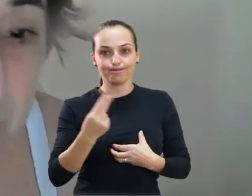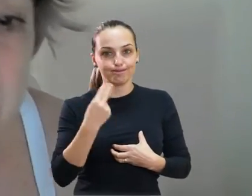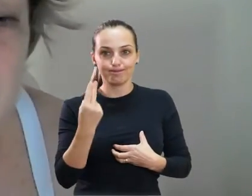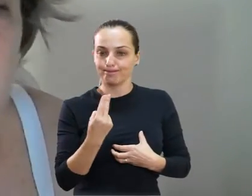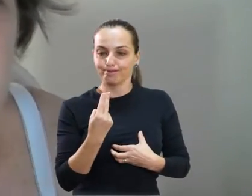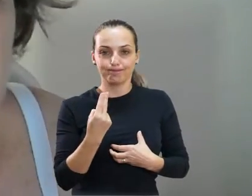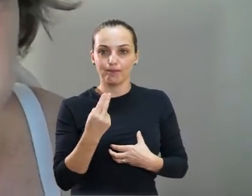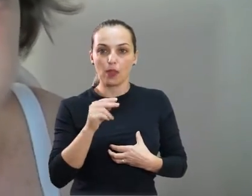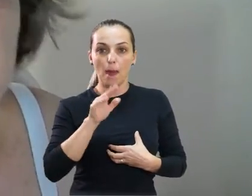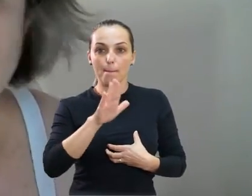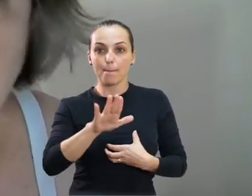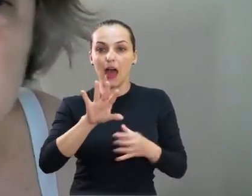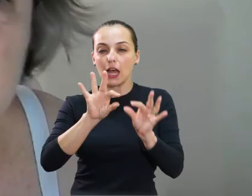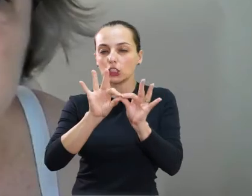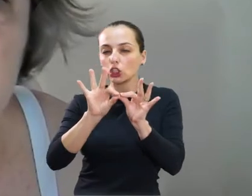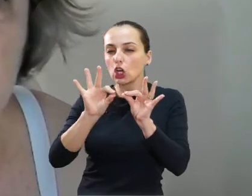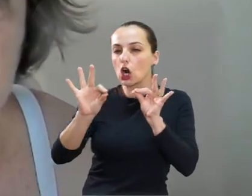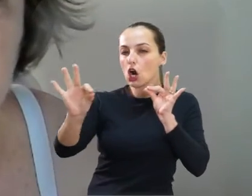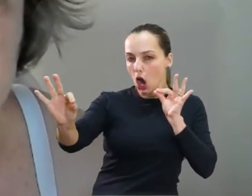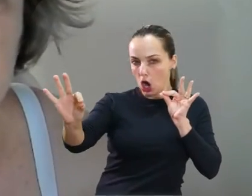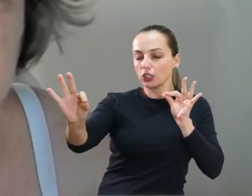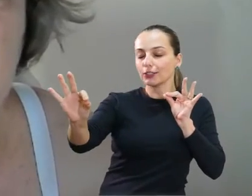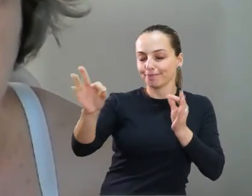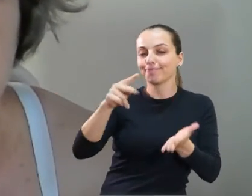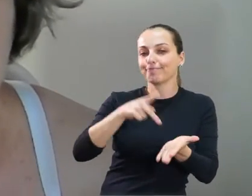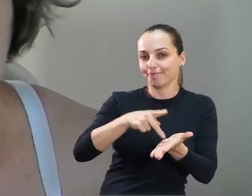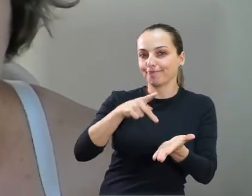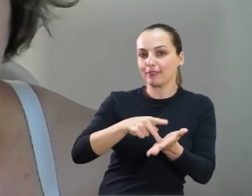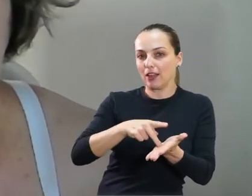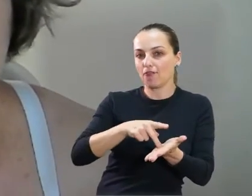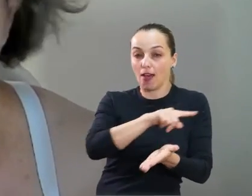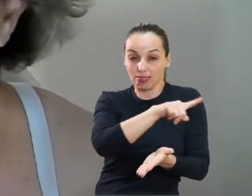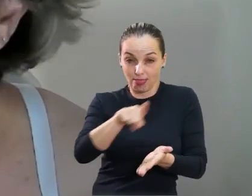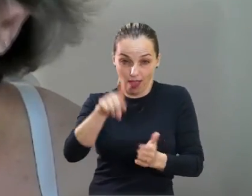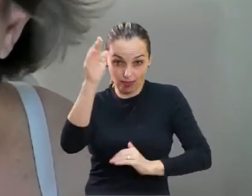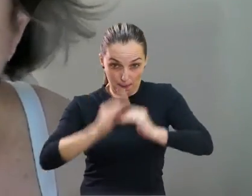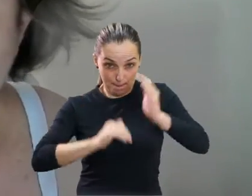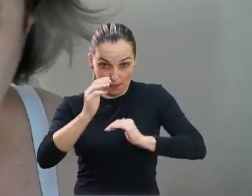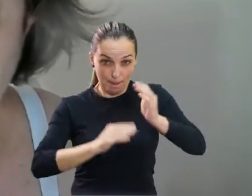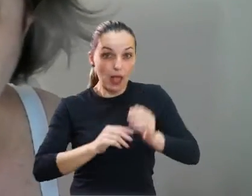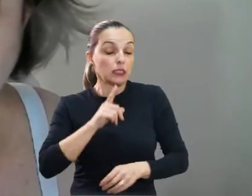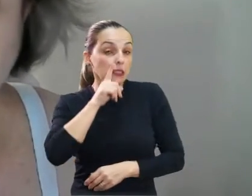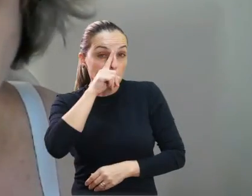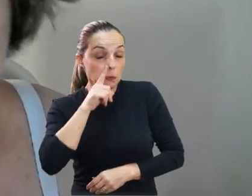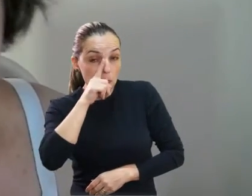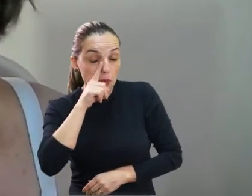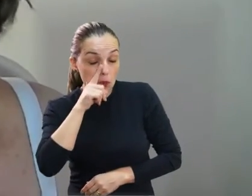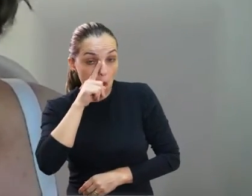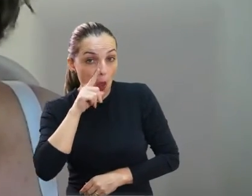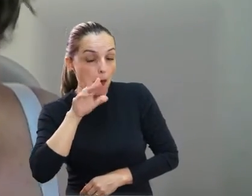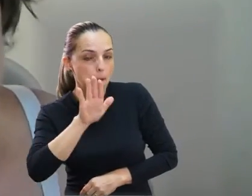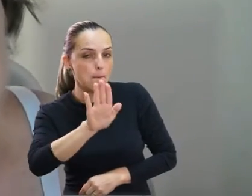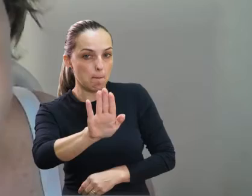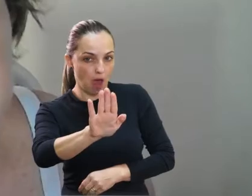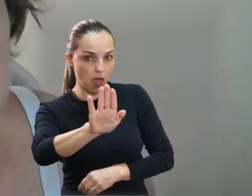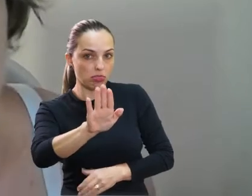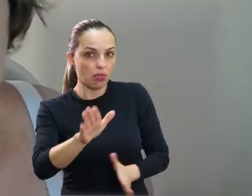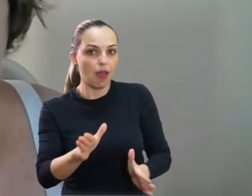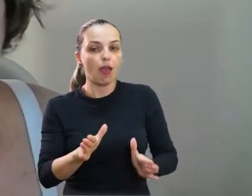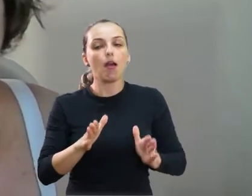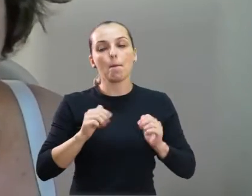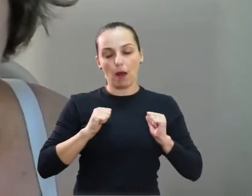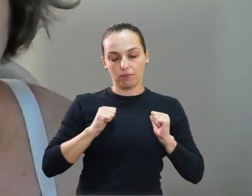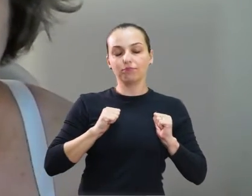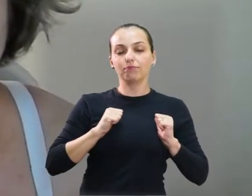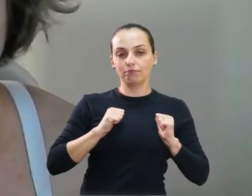conosco, né? E é uma dificuldade que o indivíduo tem em aceitar, né, suas práticas de risco. Então, quando a gente está falando de HIV,